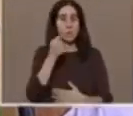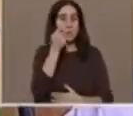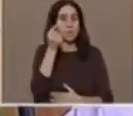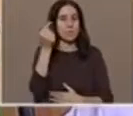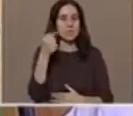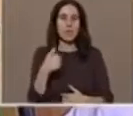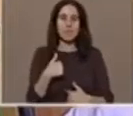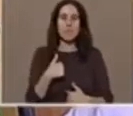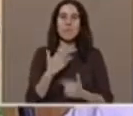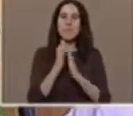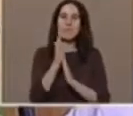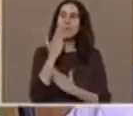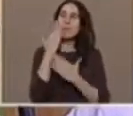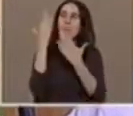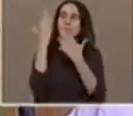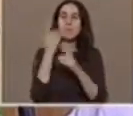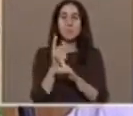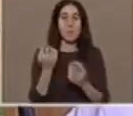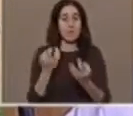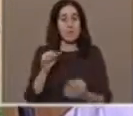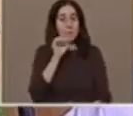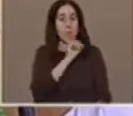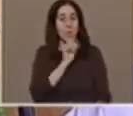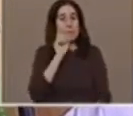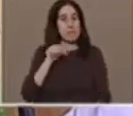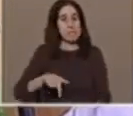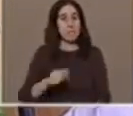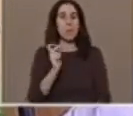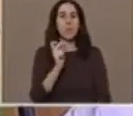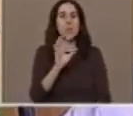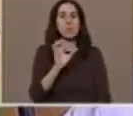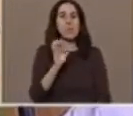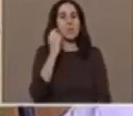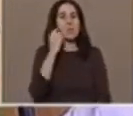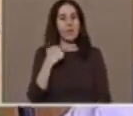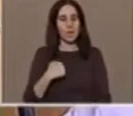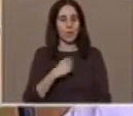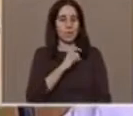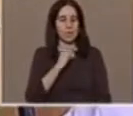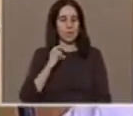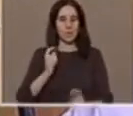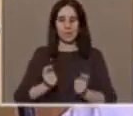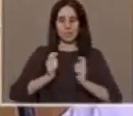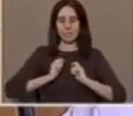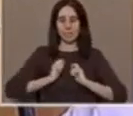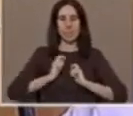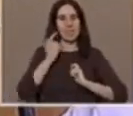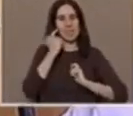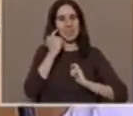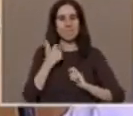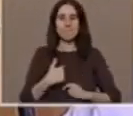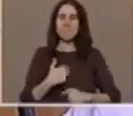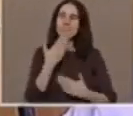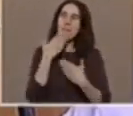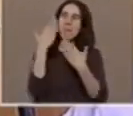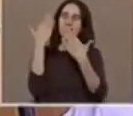quero dar graças a Deus, porque precisamente neste dia, há 18 anos atrás, fui ordenado sacerdote. Quero dar graças